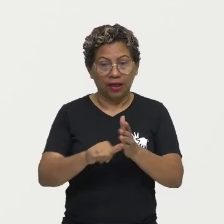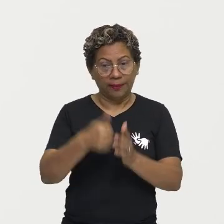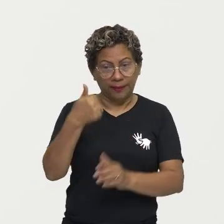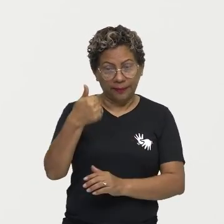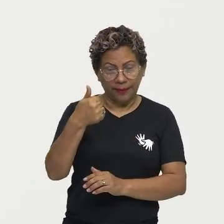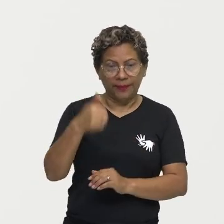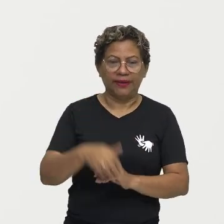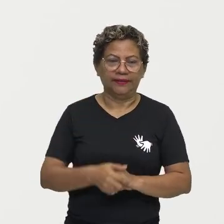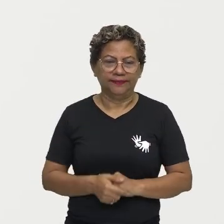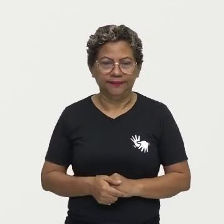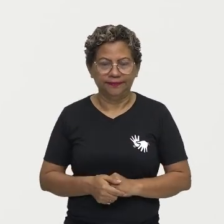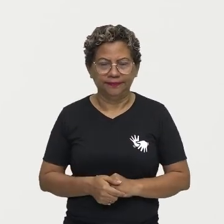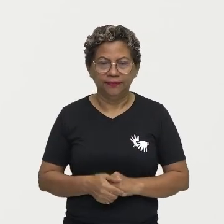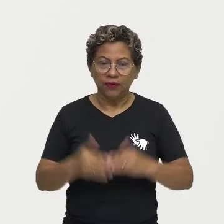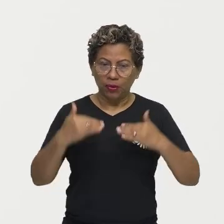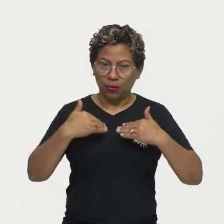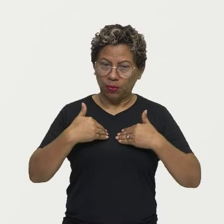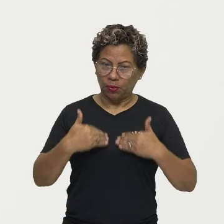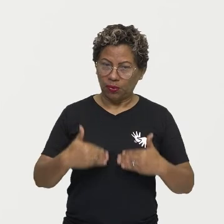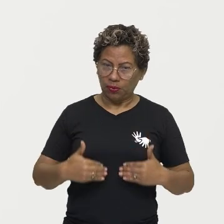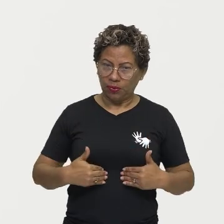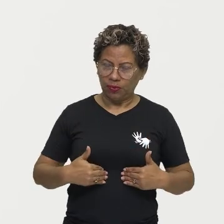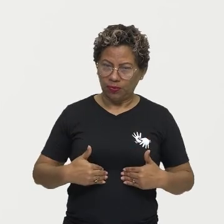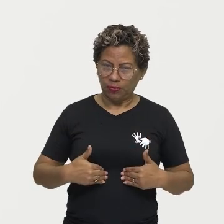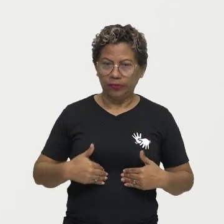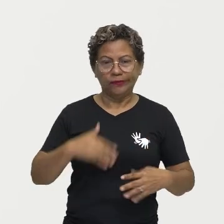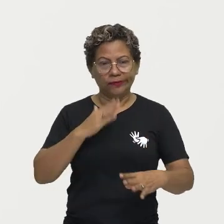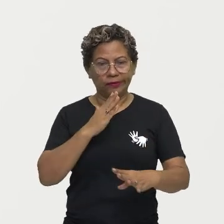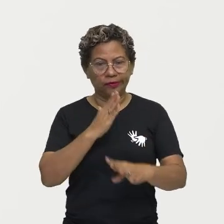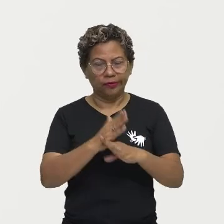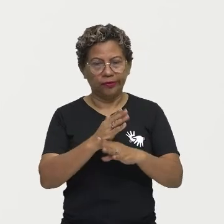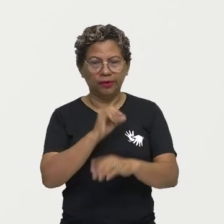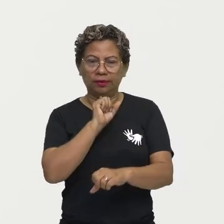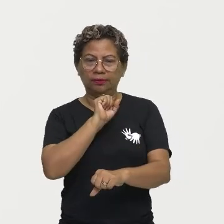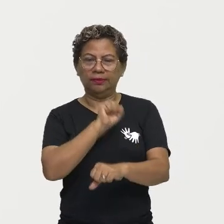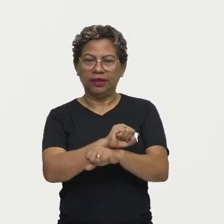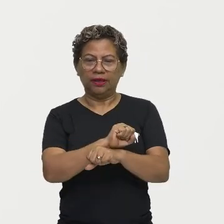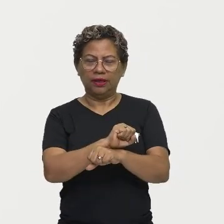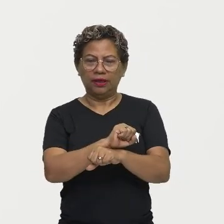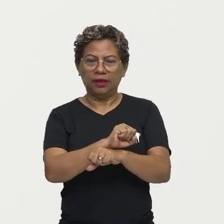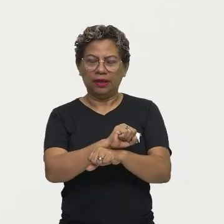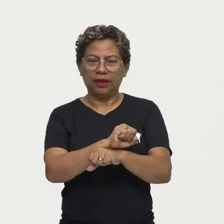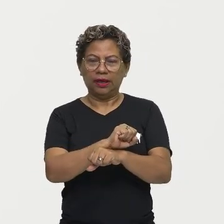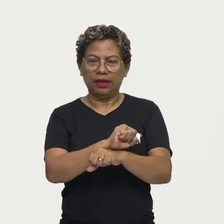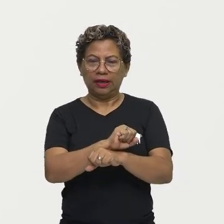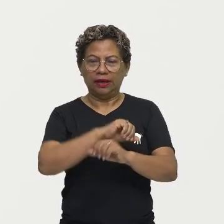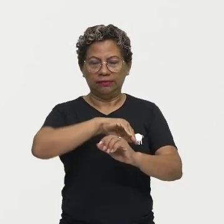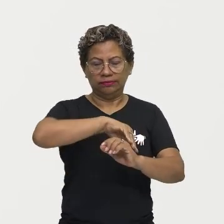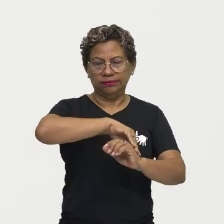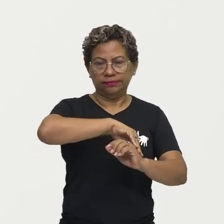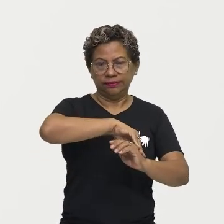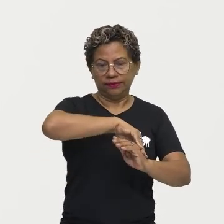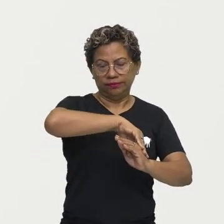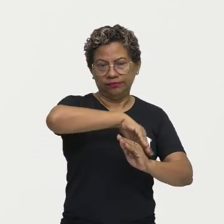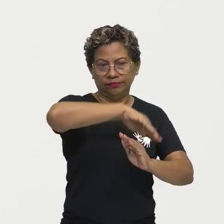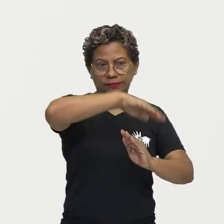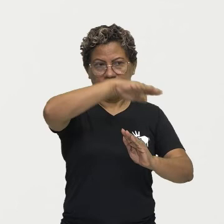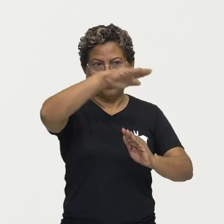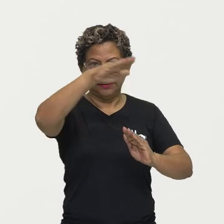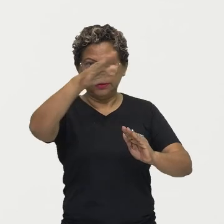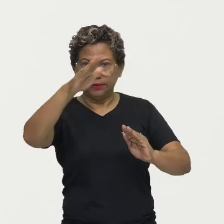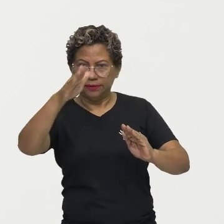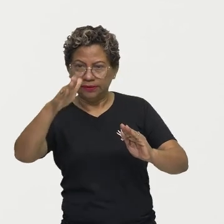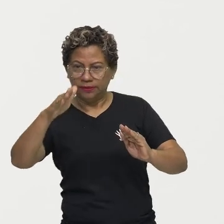afirmação aí diz assim, ó, um corpo que se encontra parado no alto de uma montanha. Gente, tá